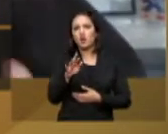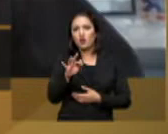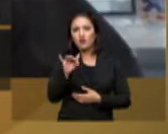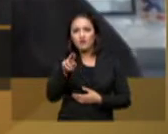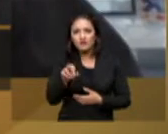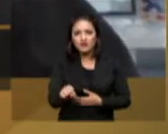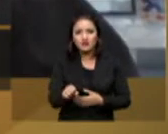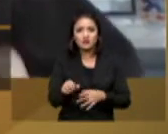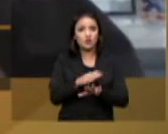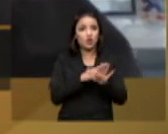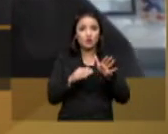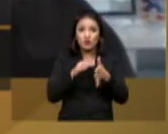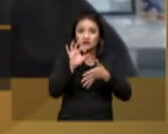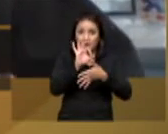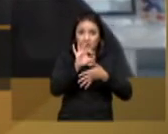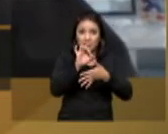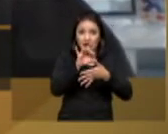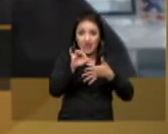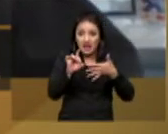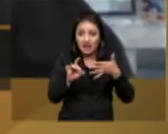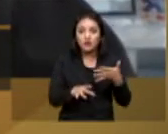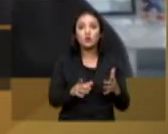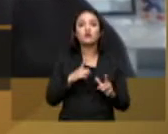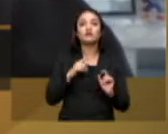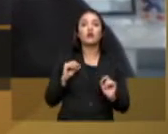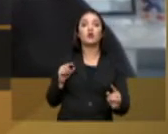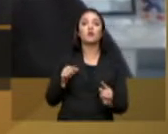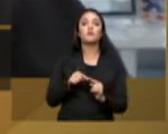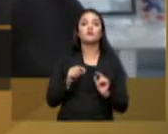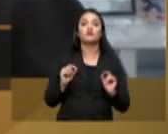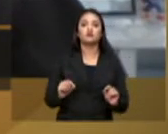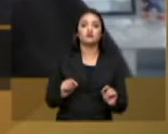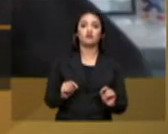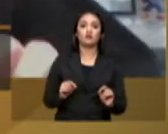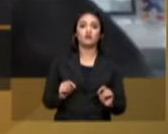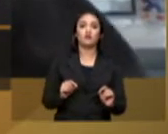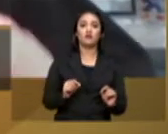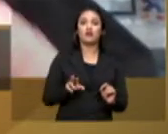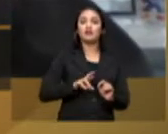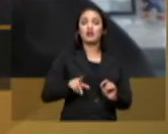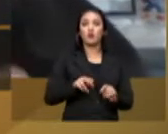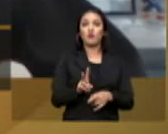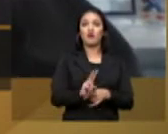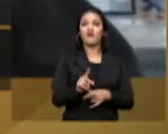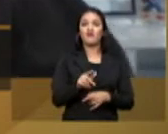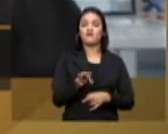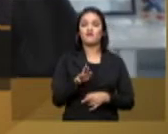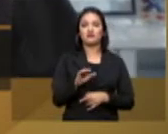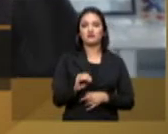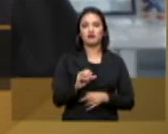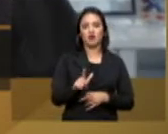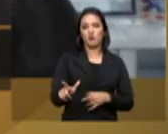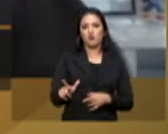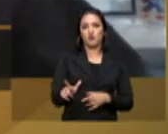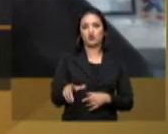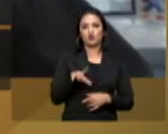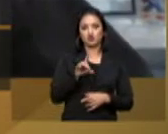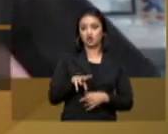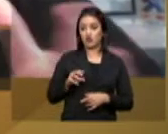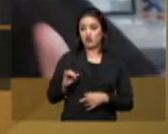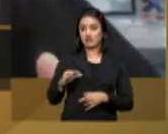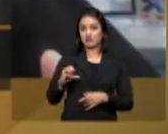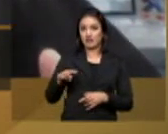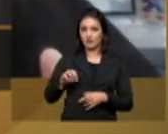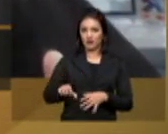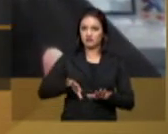tirando o ICMS combustíveis, todos eles têm função eminentemente extrafiscal. Confusão predominantemente extrafiscal. Se